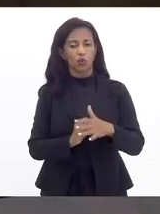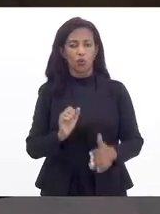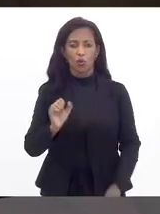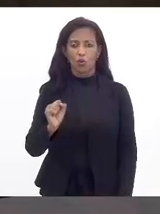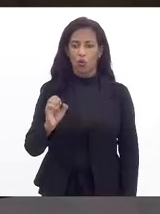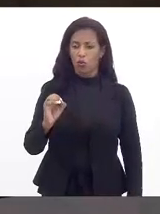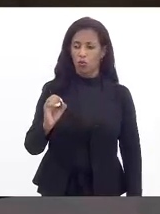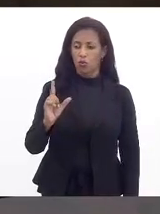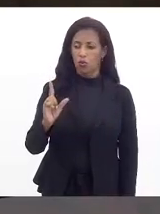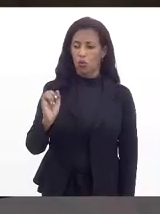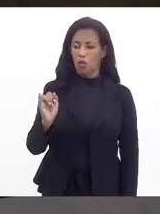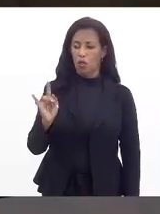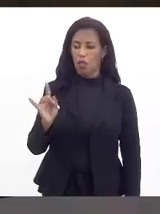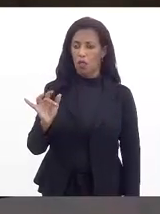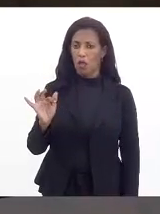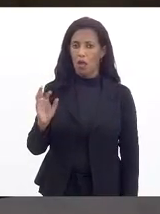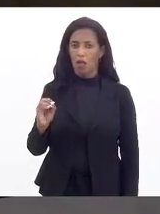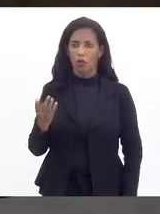Solidário,